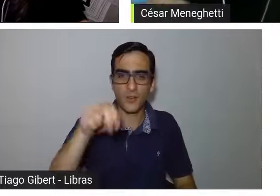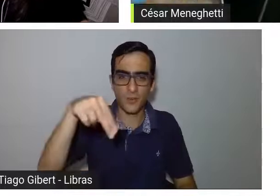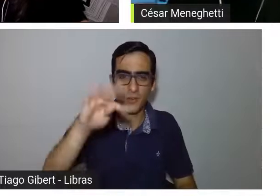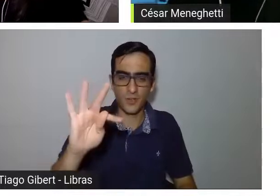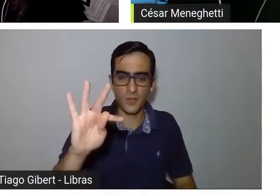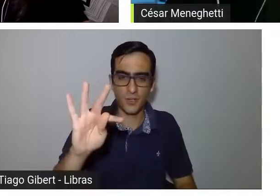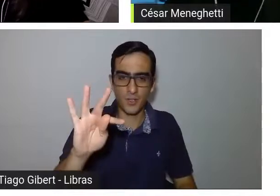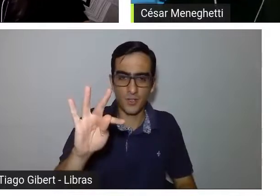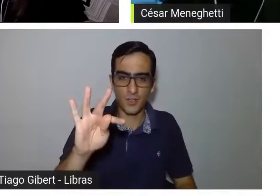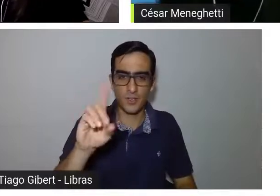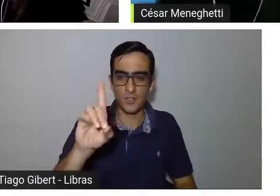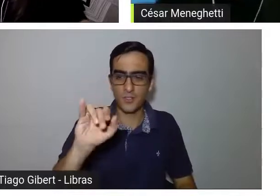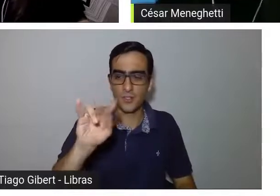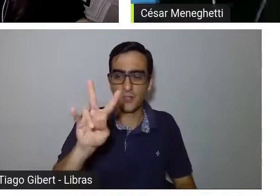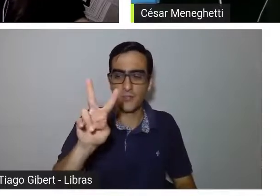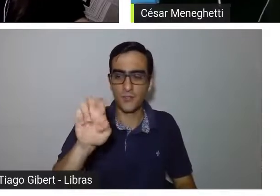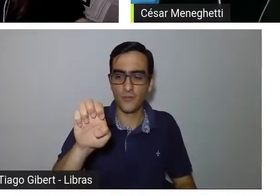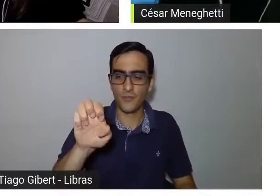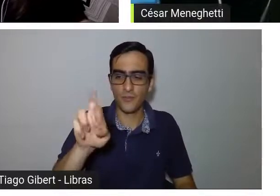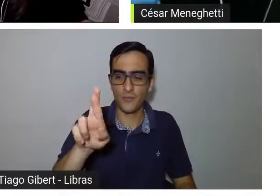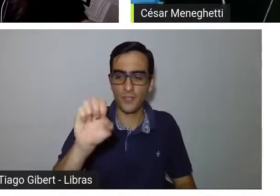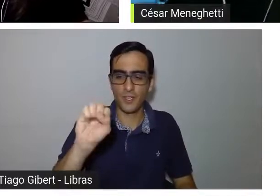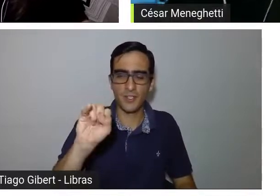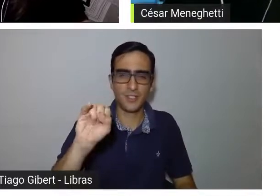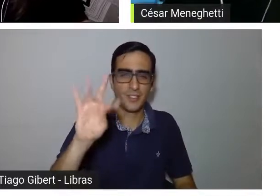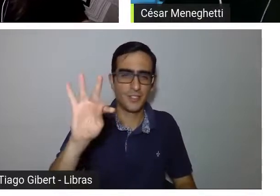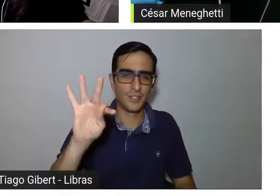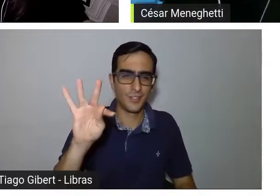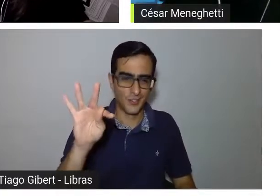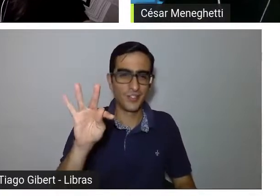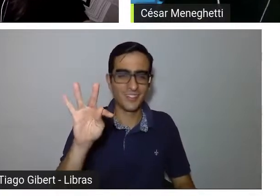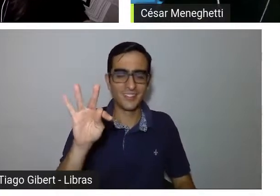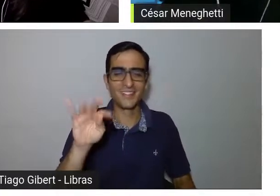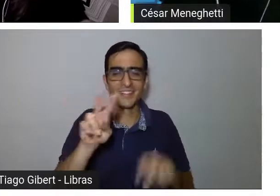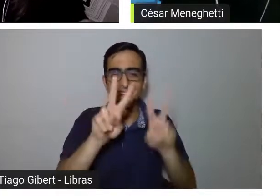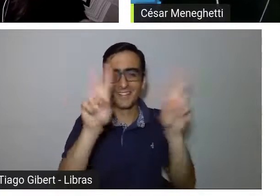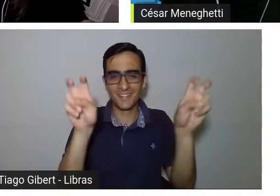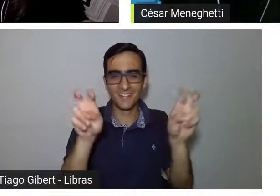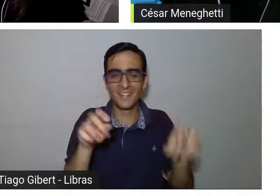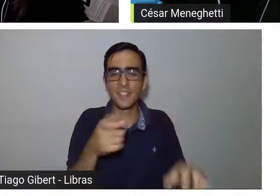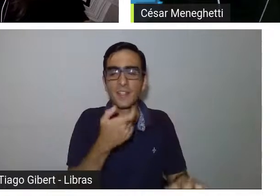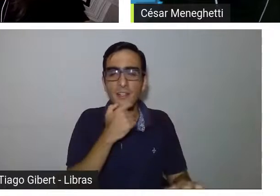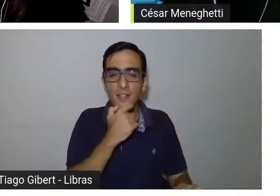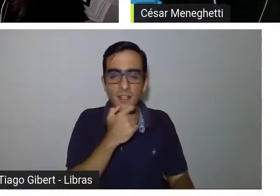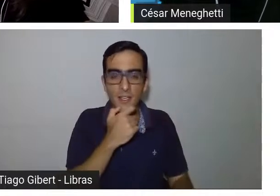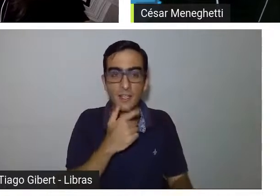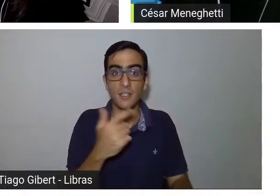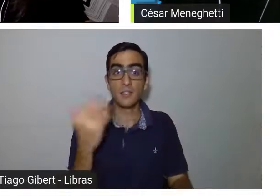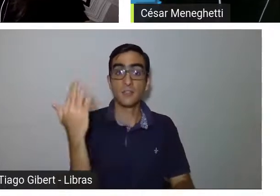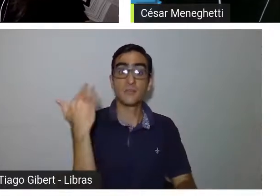Diversidades Correntes, vai, sei lá, atuais. Era a sessão.